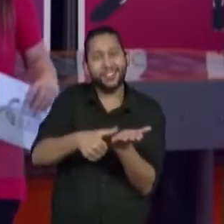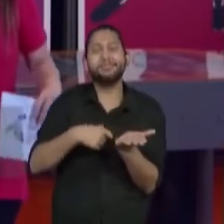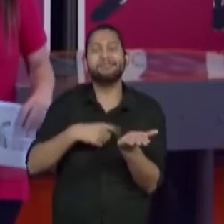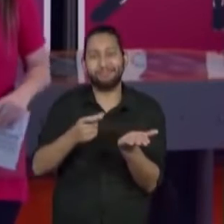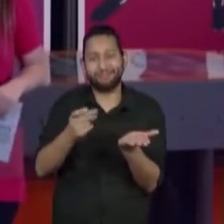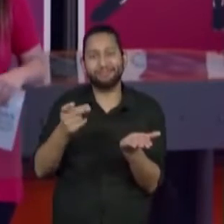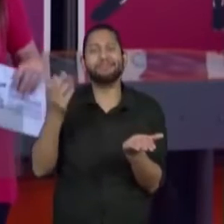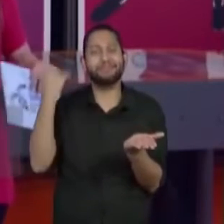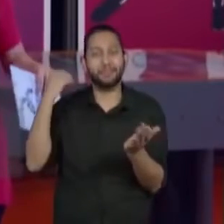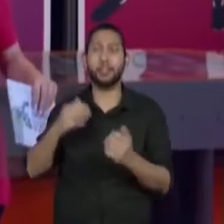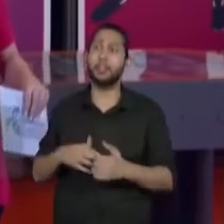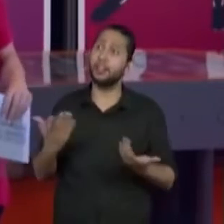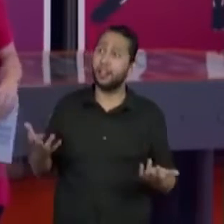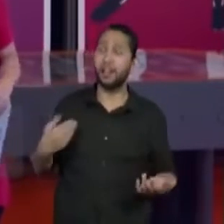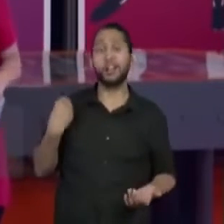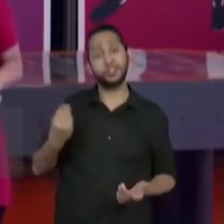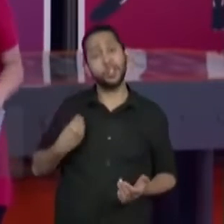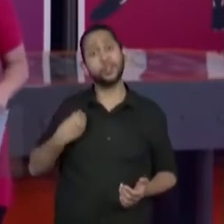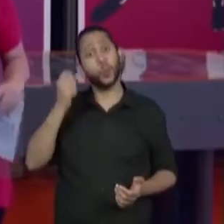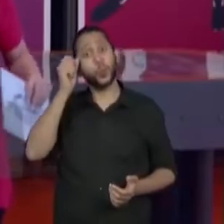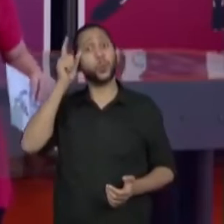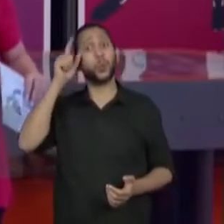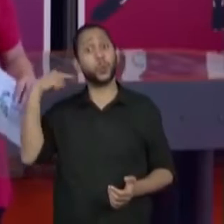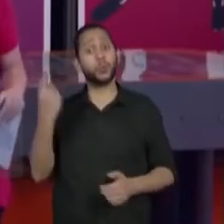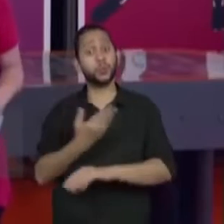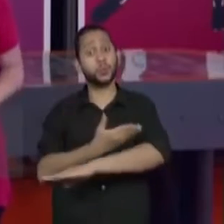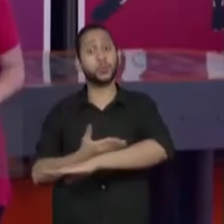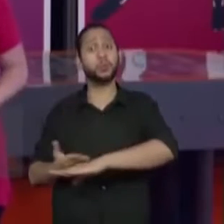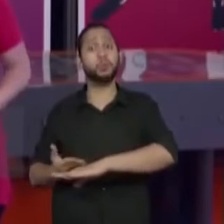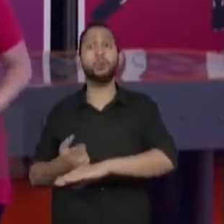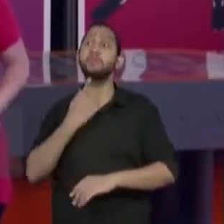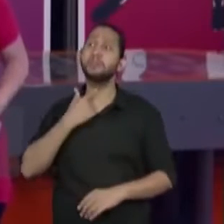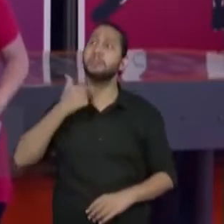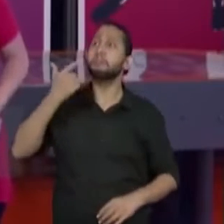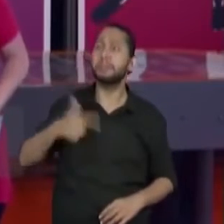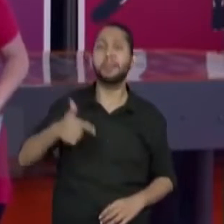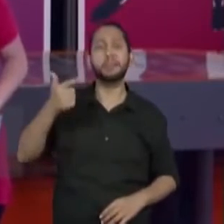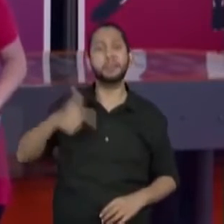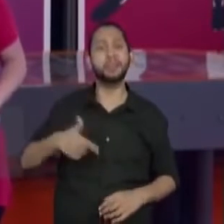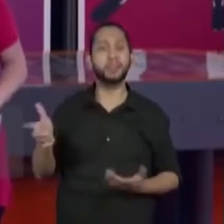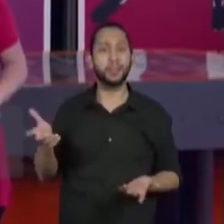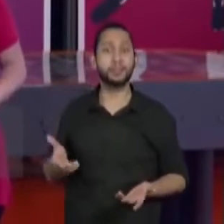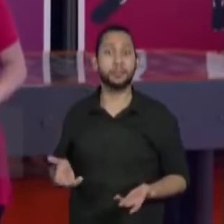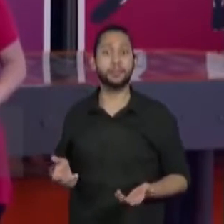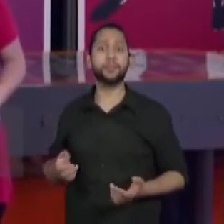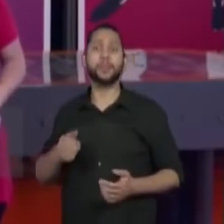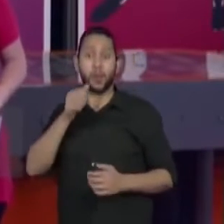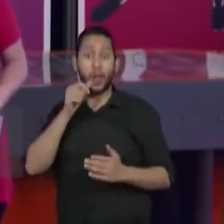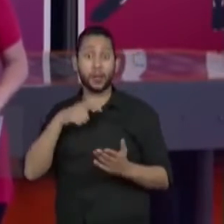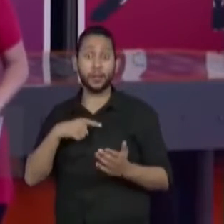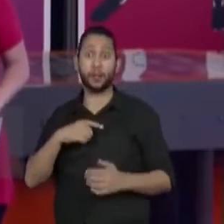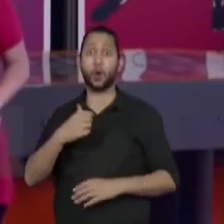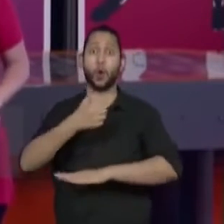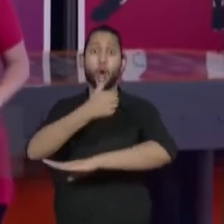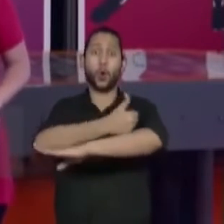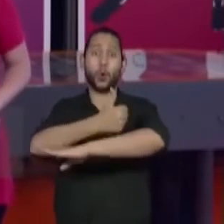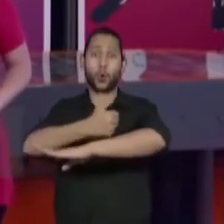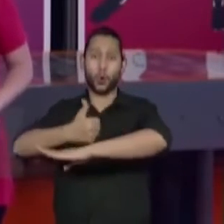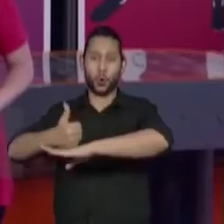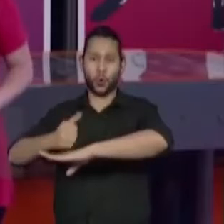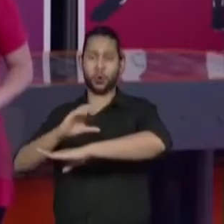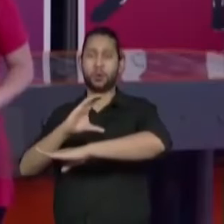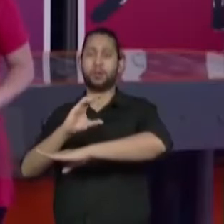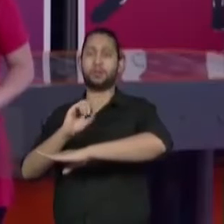É uma coisa tão presente aqui na nossa cultura que a gente acaba querendo também, Isso. né? E essas coleções, elas nos remetem a uma